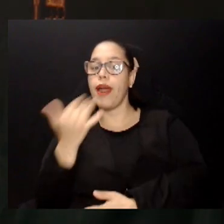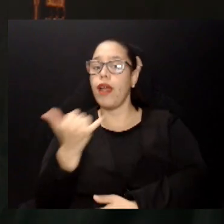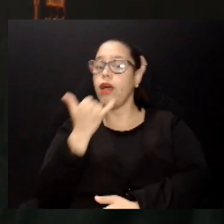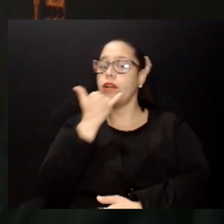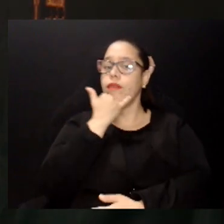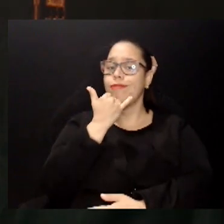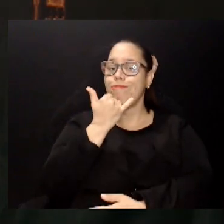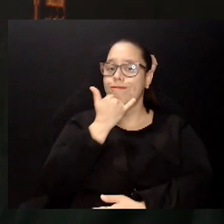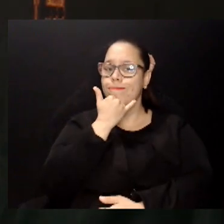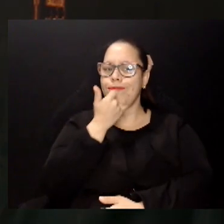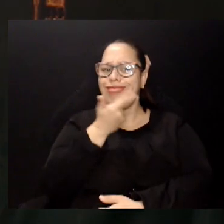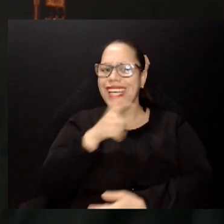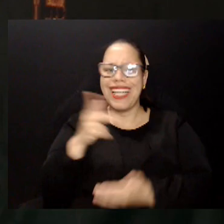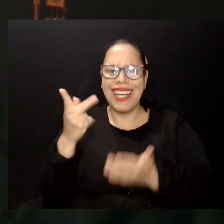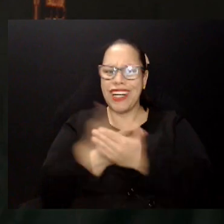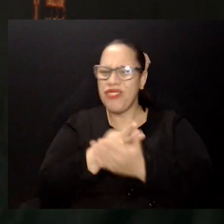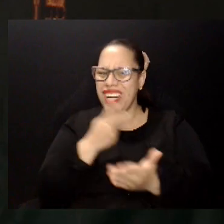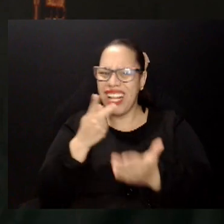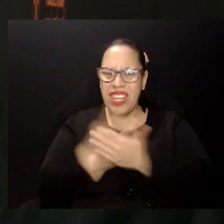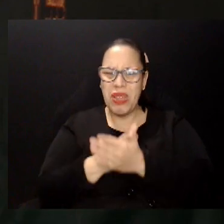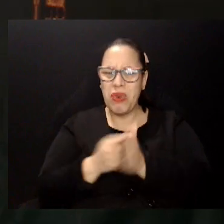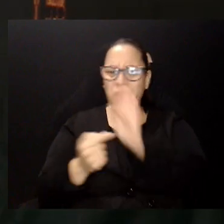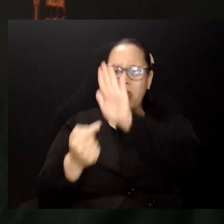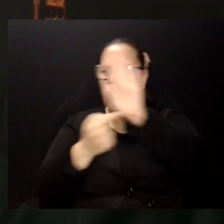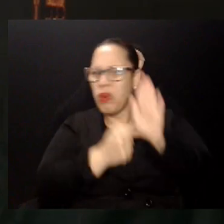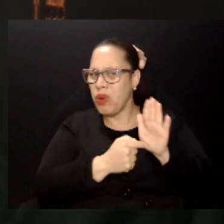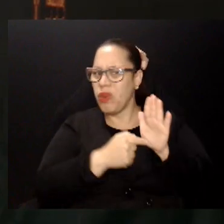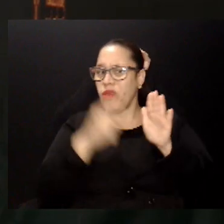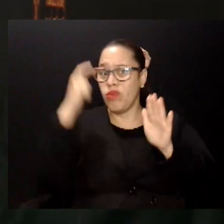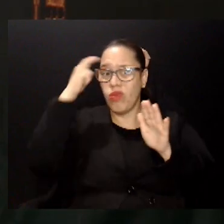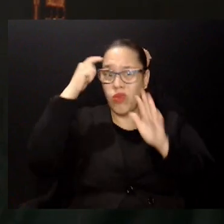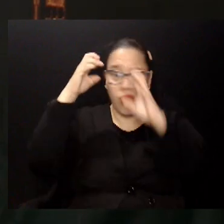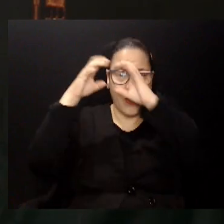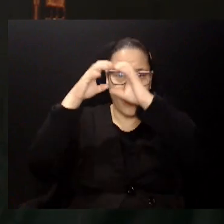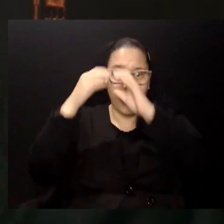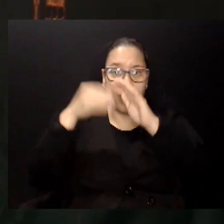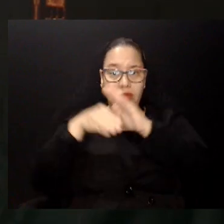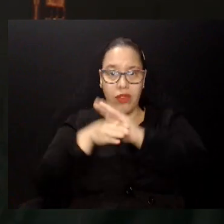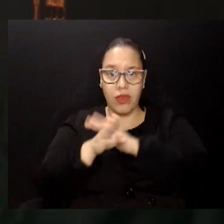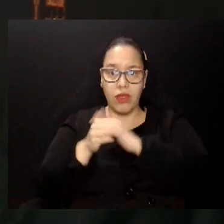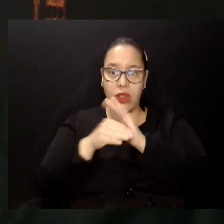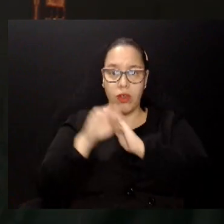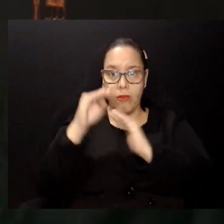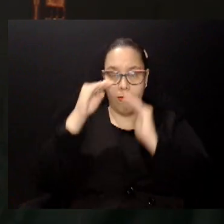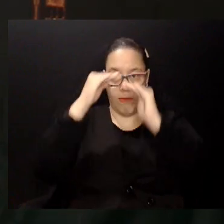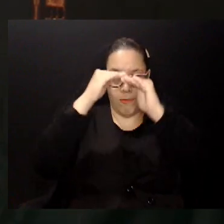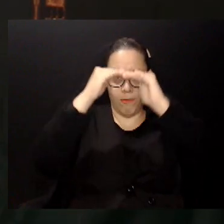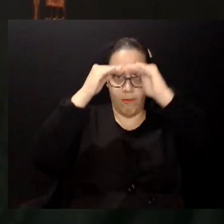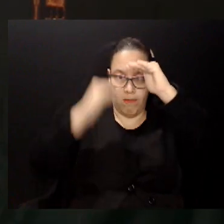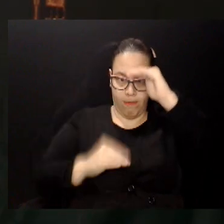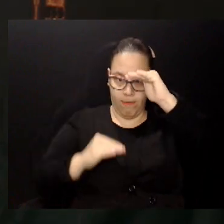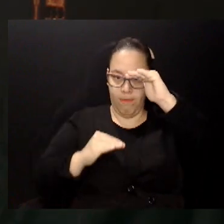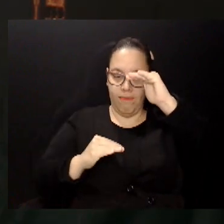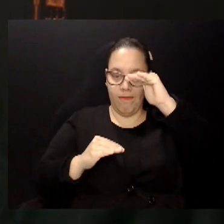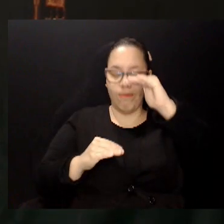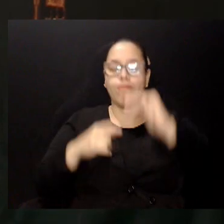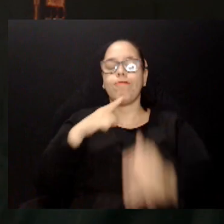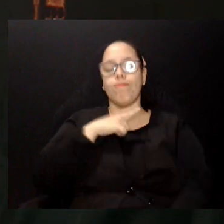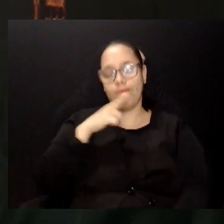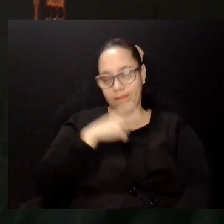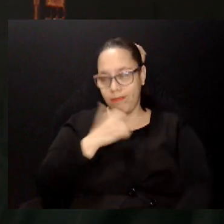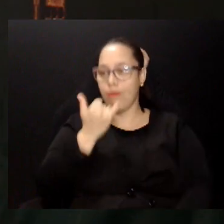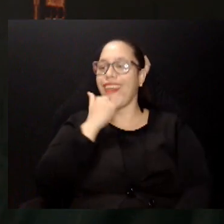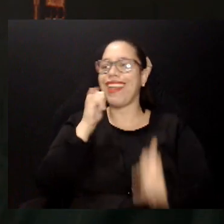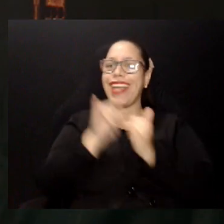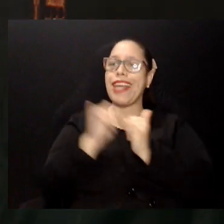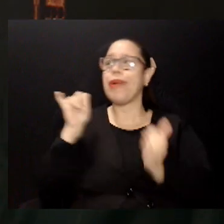feito nada errado, mostra que a mente se acostumou a se colocar abaixo dos outros. Tem gente que pede desculpa toda hora, né? Tem.